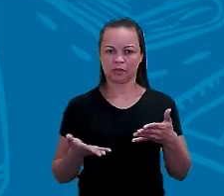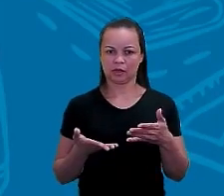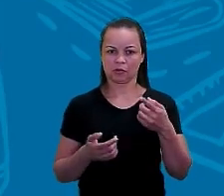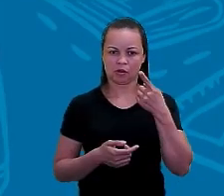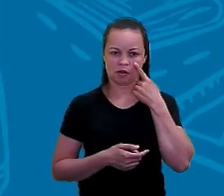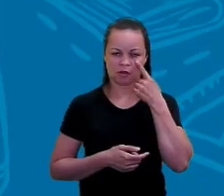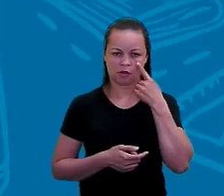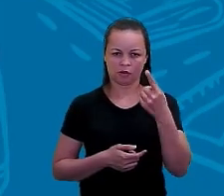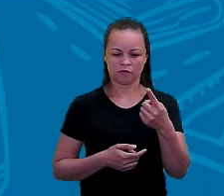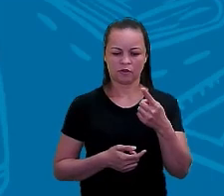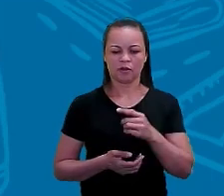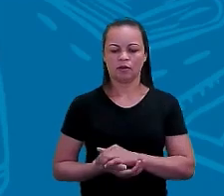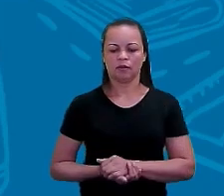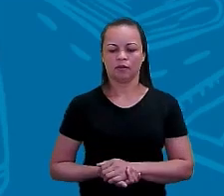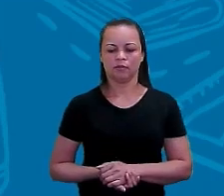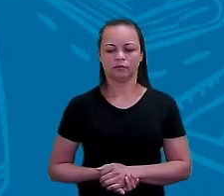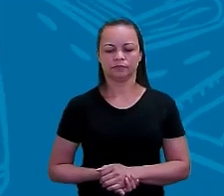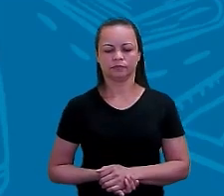ver aqui. Ó,